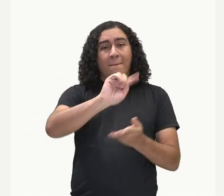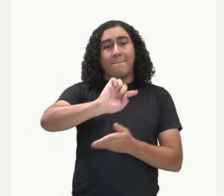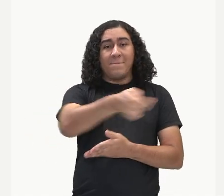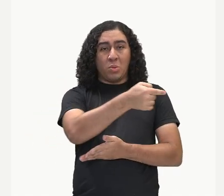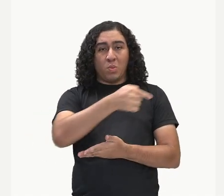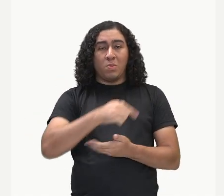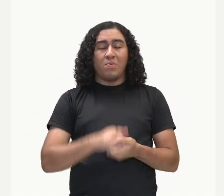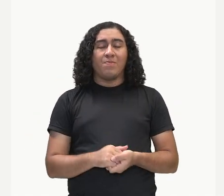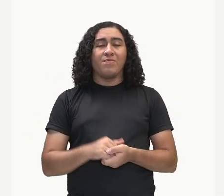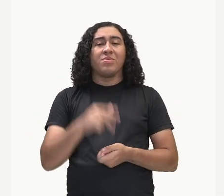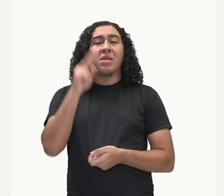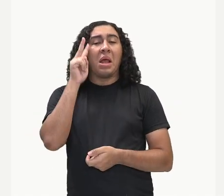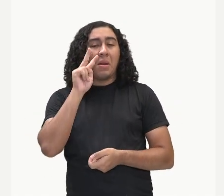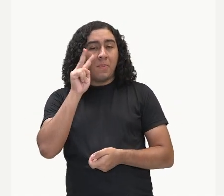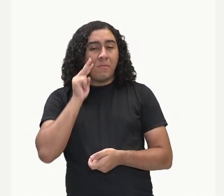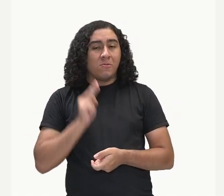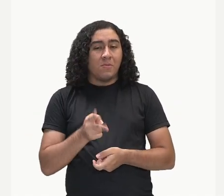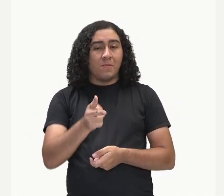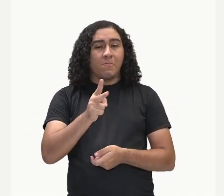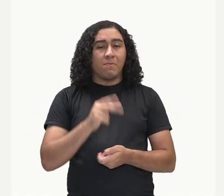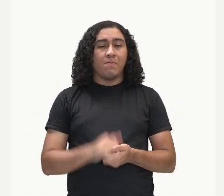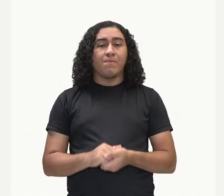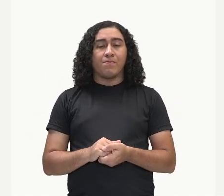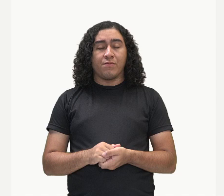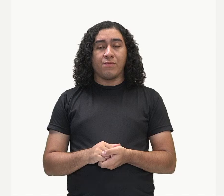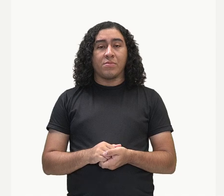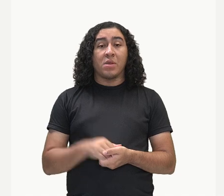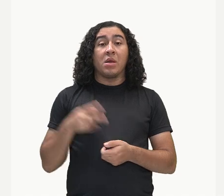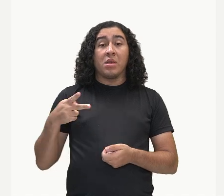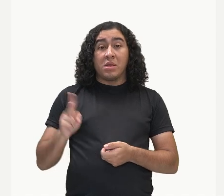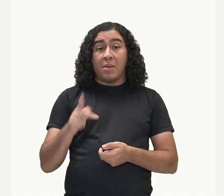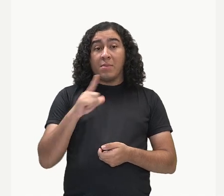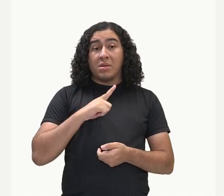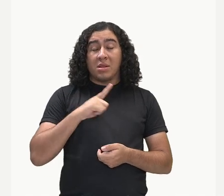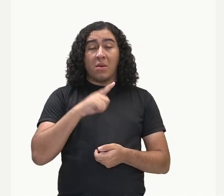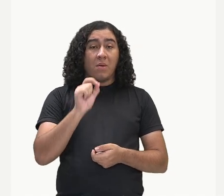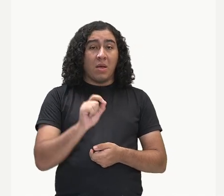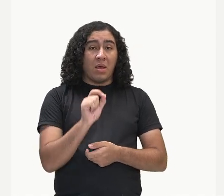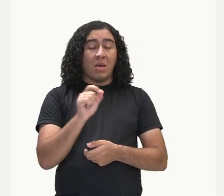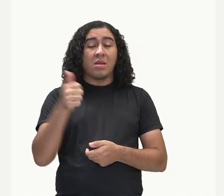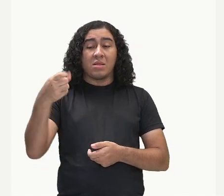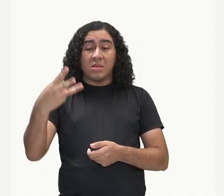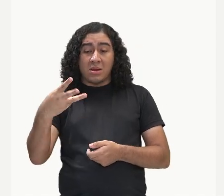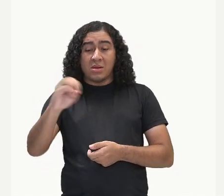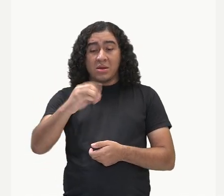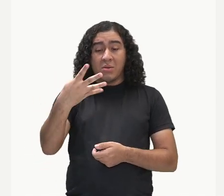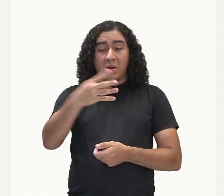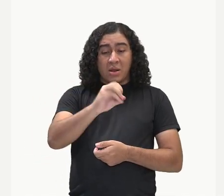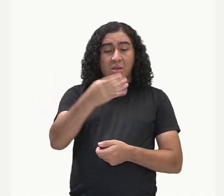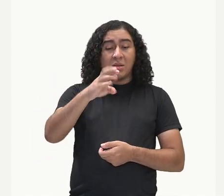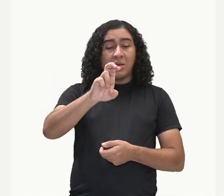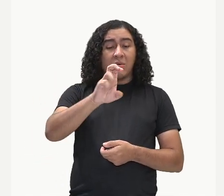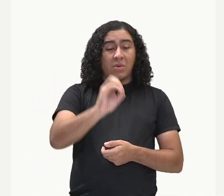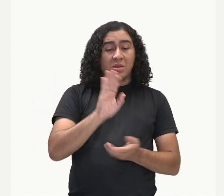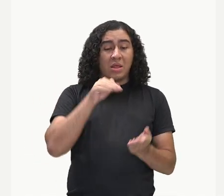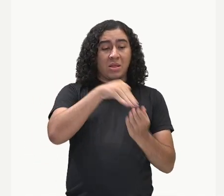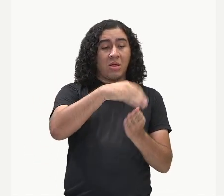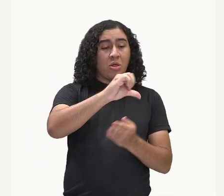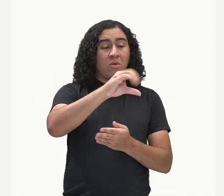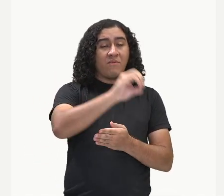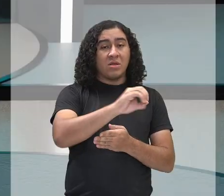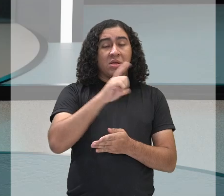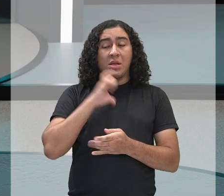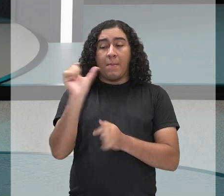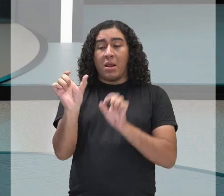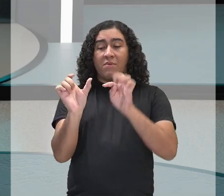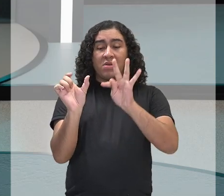Então, lembre-se que os números de todas as dezenas têm sua terminação em TY. Vamos dar uma olhadinha agora nos